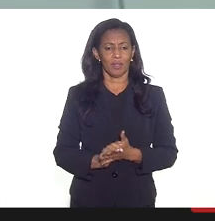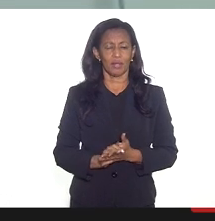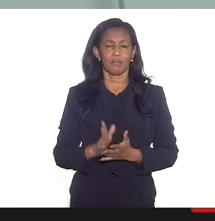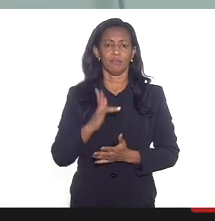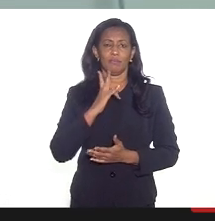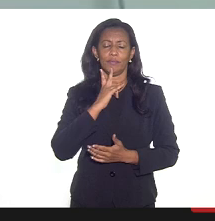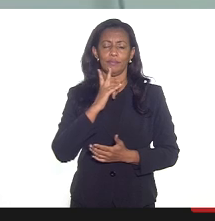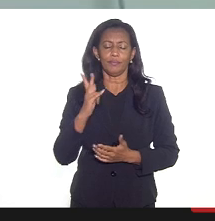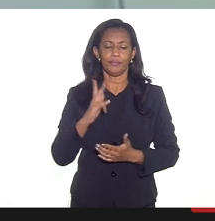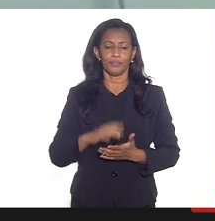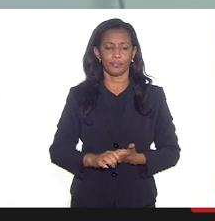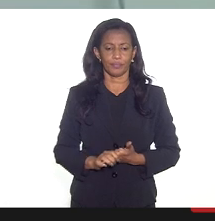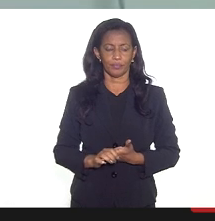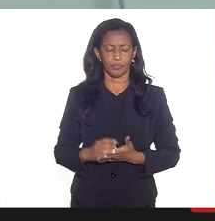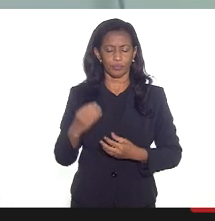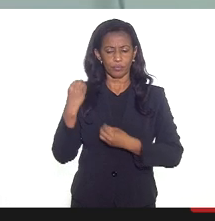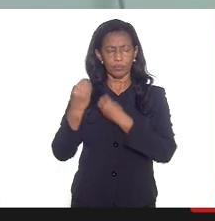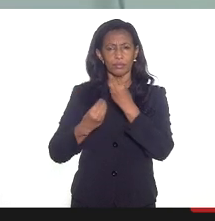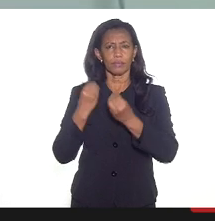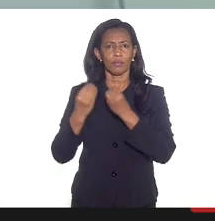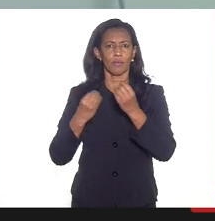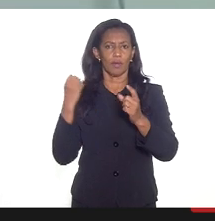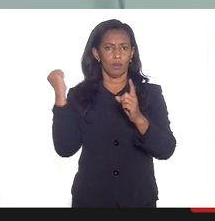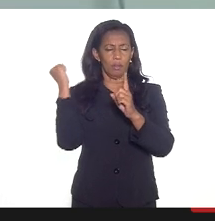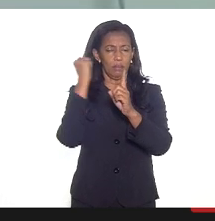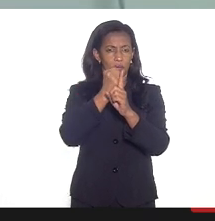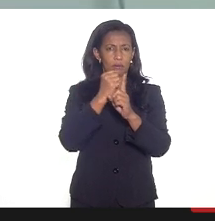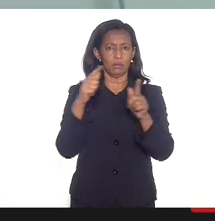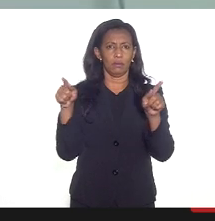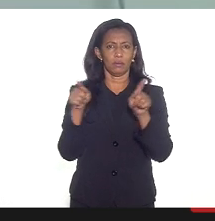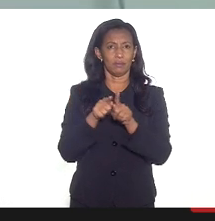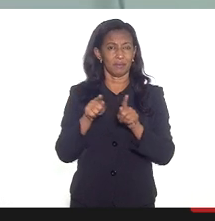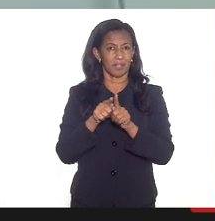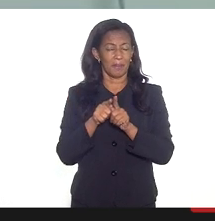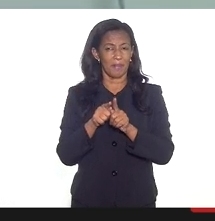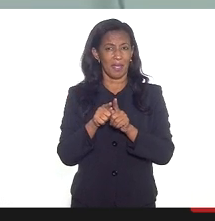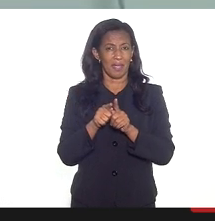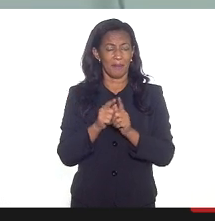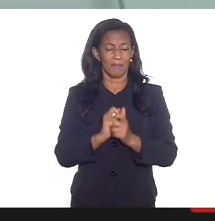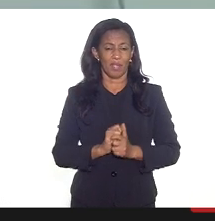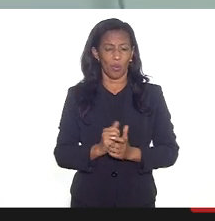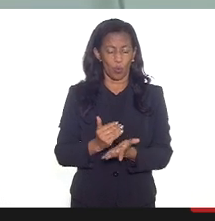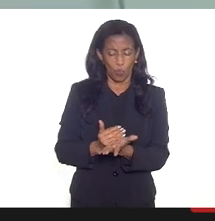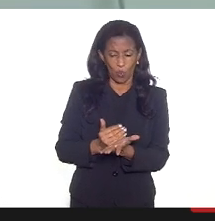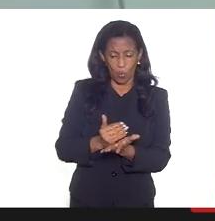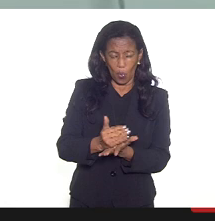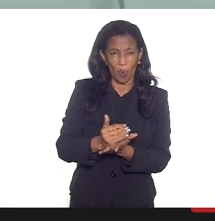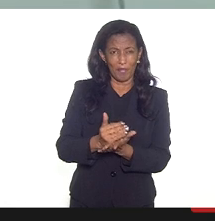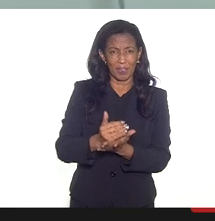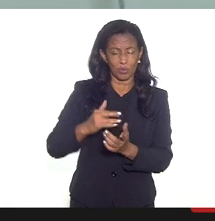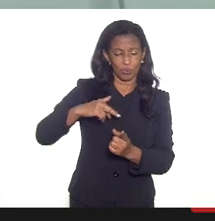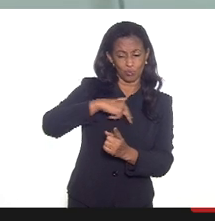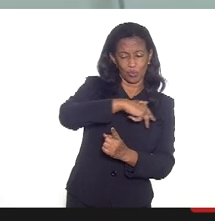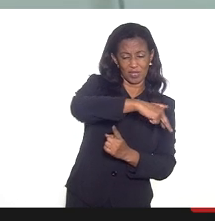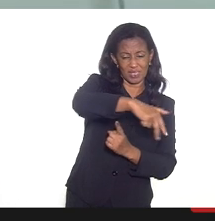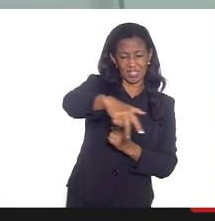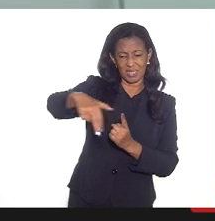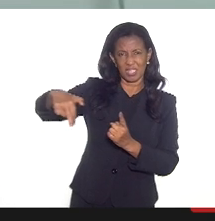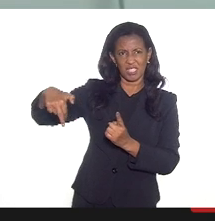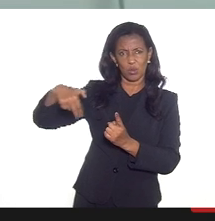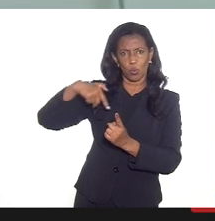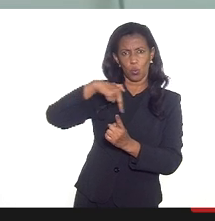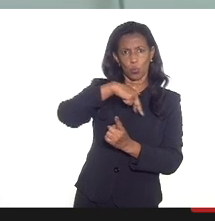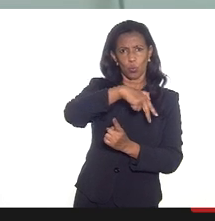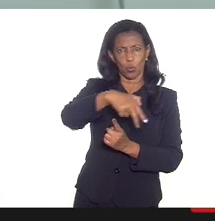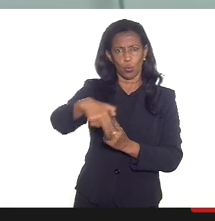sobre como o feminicídio é também a ponta de um ciclo de violência, né? E como ele